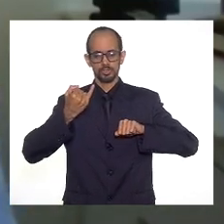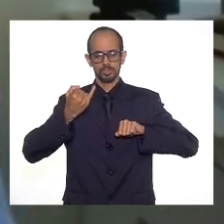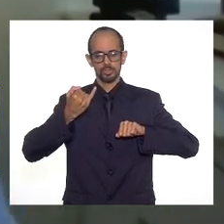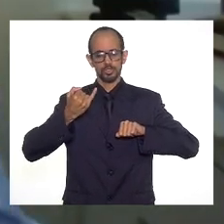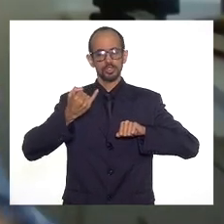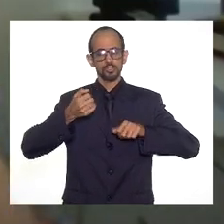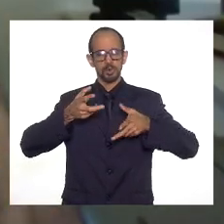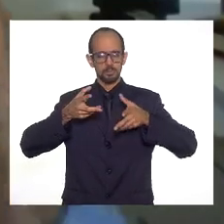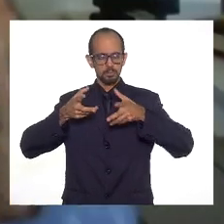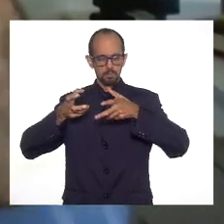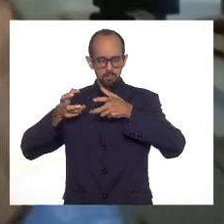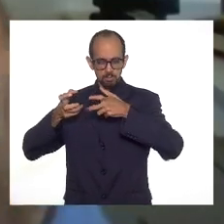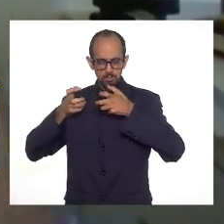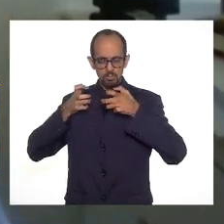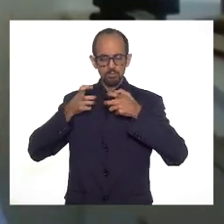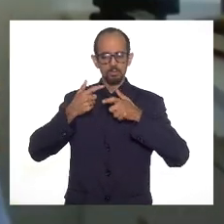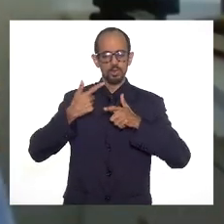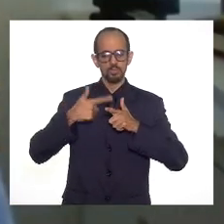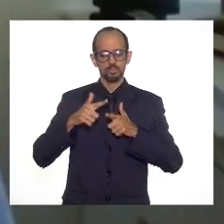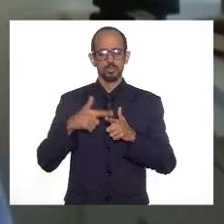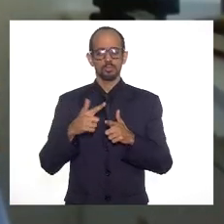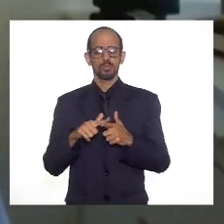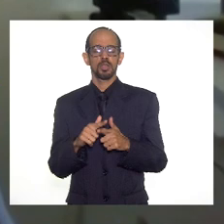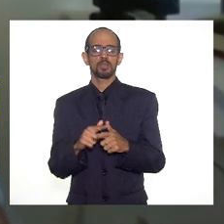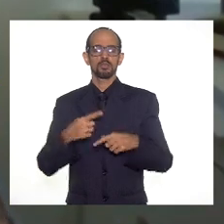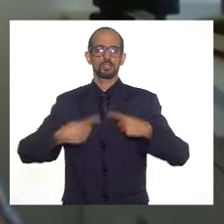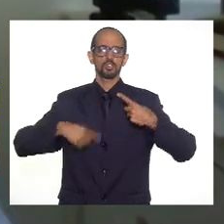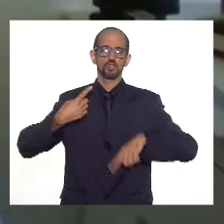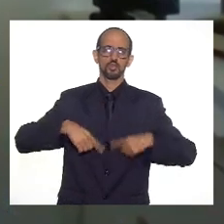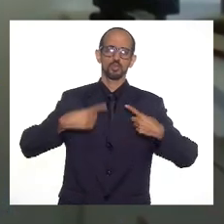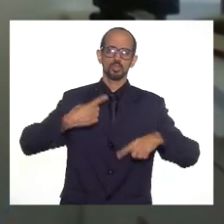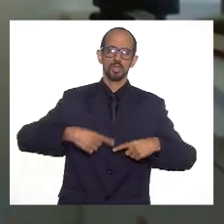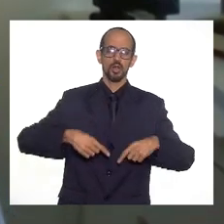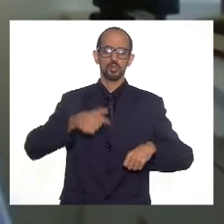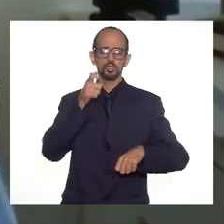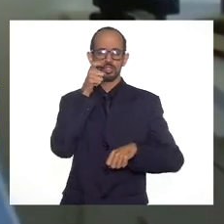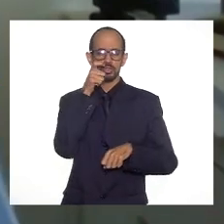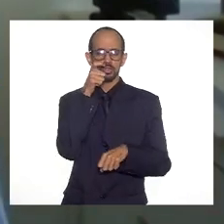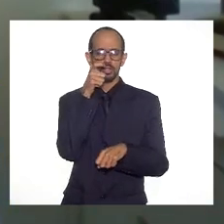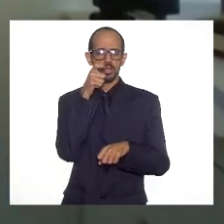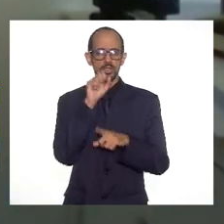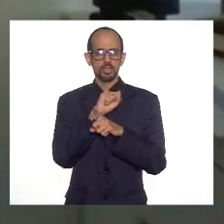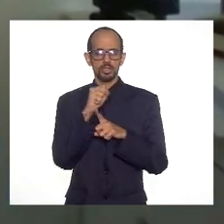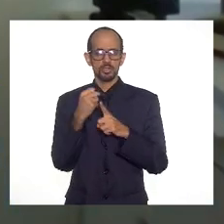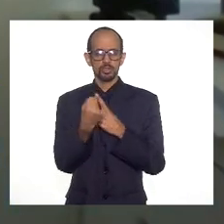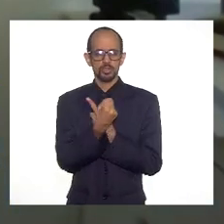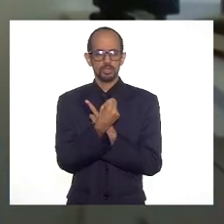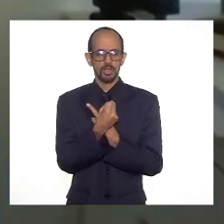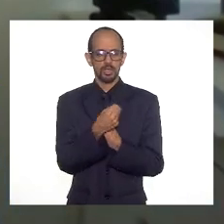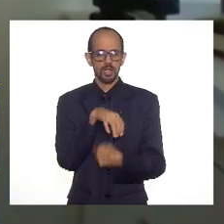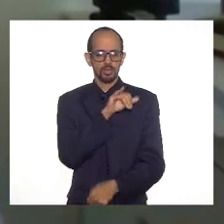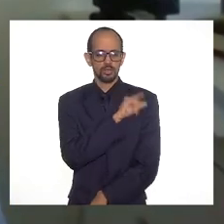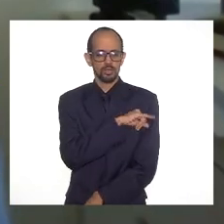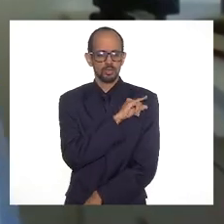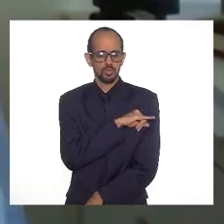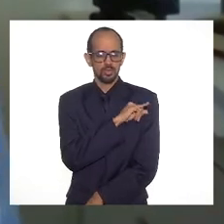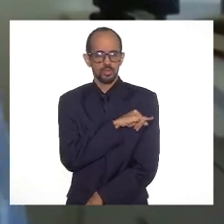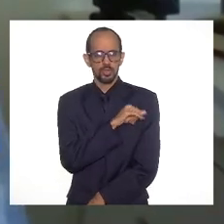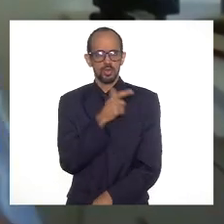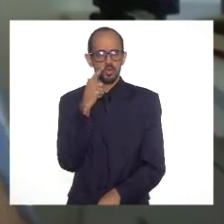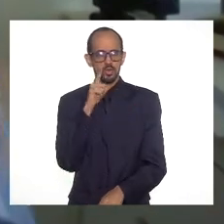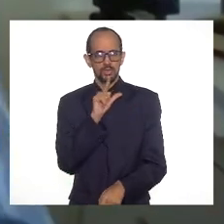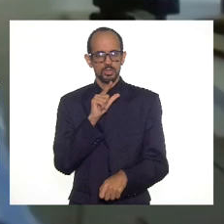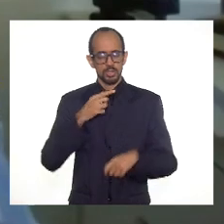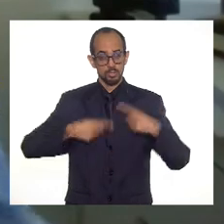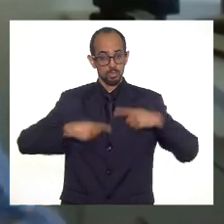escuta, de muita discussão e do interesse que a nossa sociedade fluminense possa ter